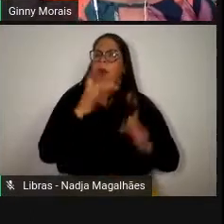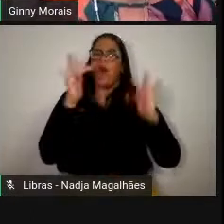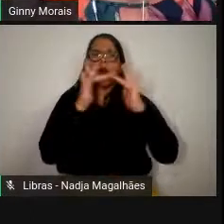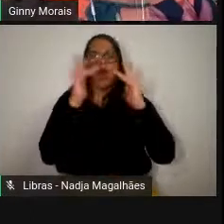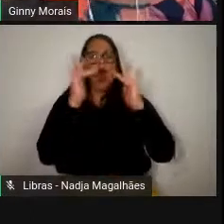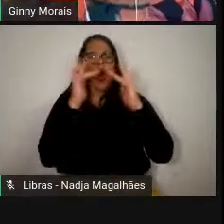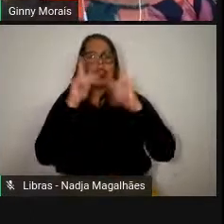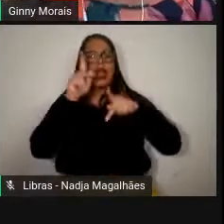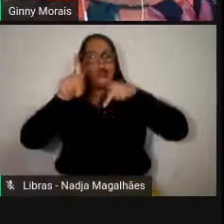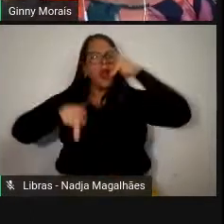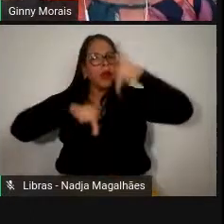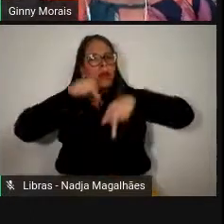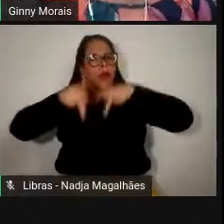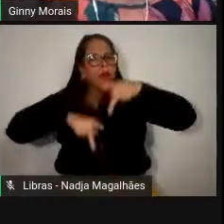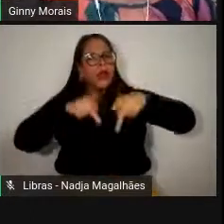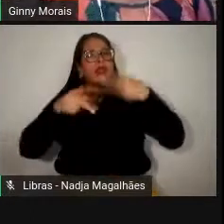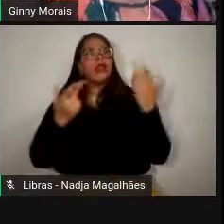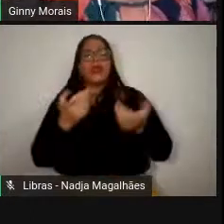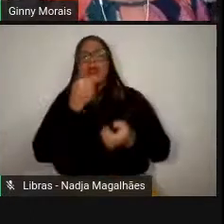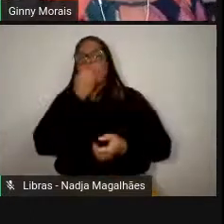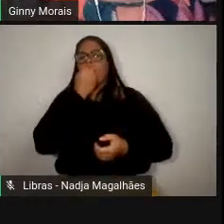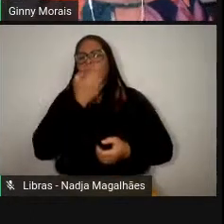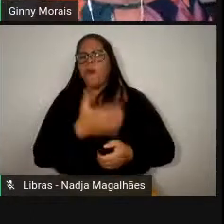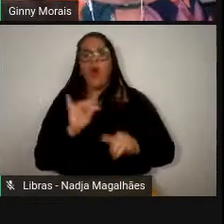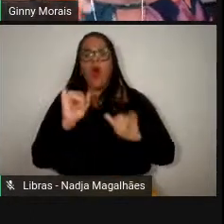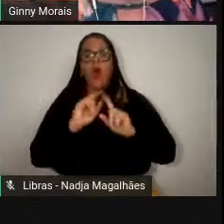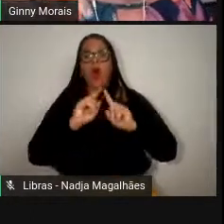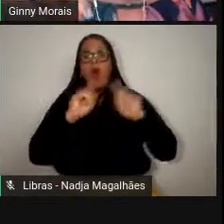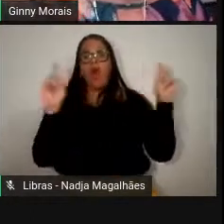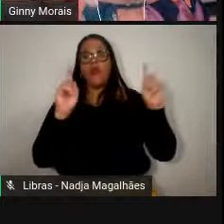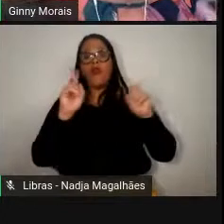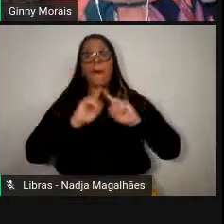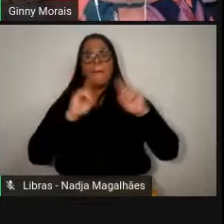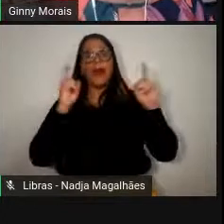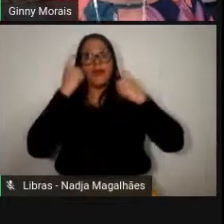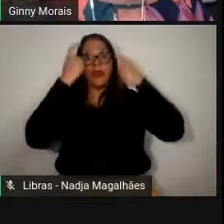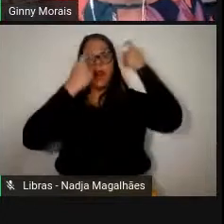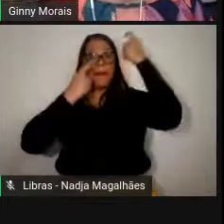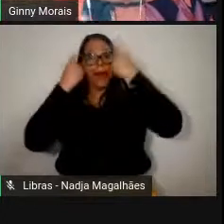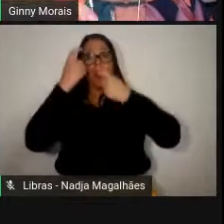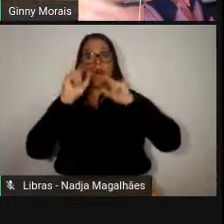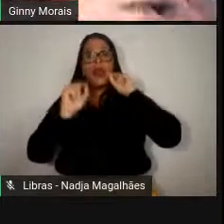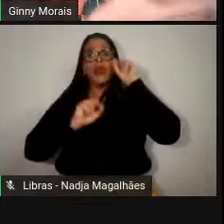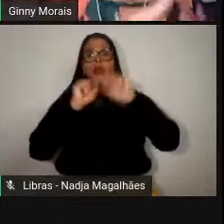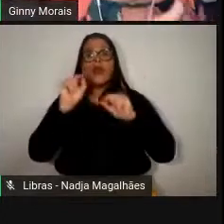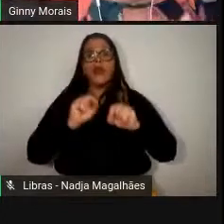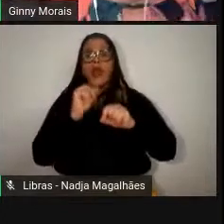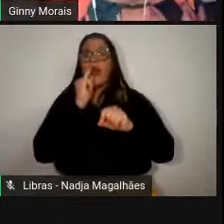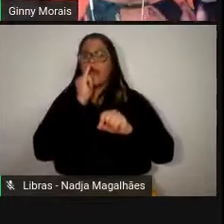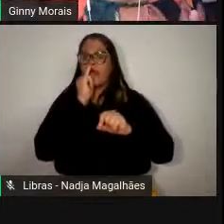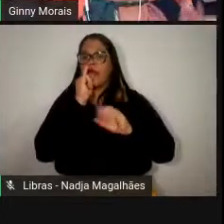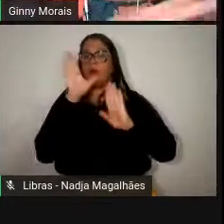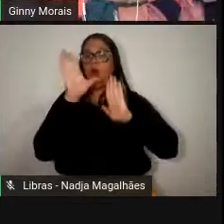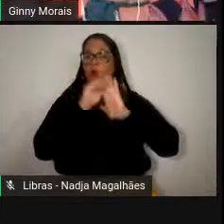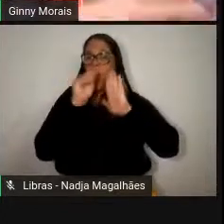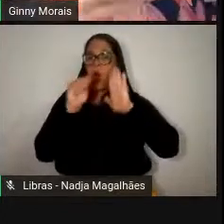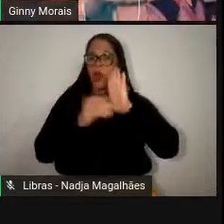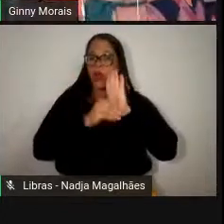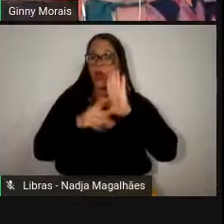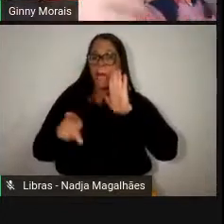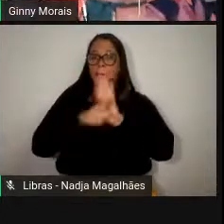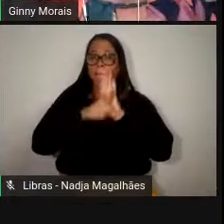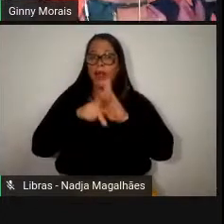um esforço aí para chegar perto do público, mas também traz uma certa preocupação quanto à questão do conteúdo, né, porque é um conteúdo público